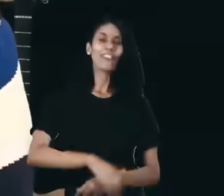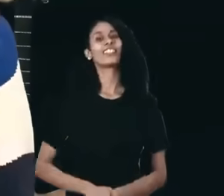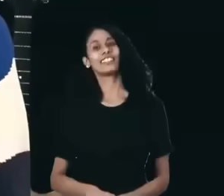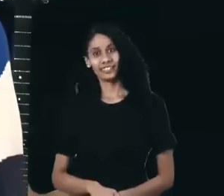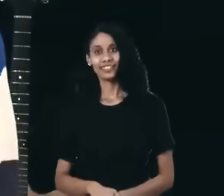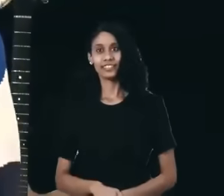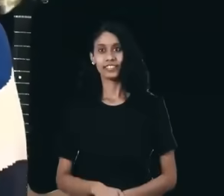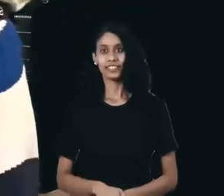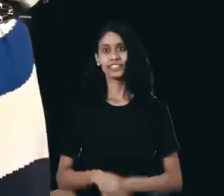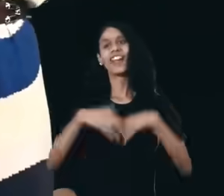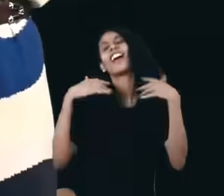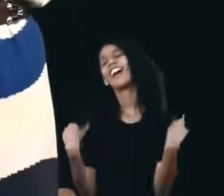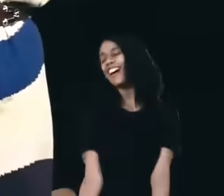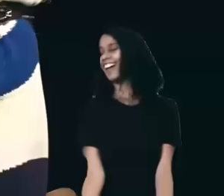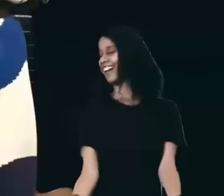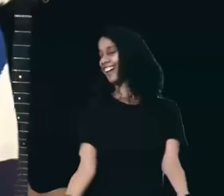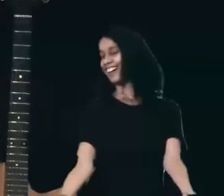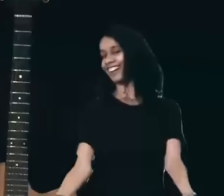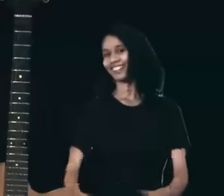Vamos fazer...